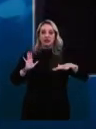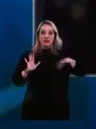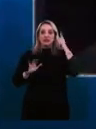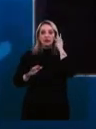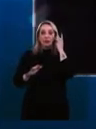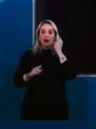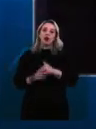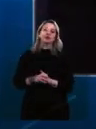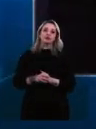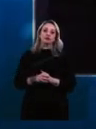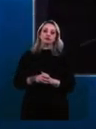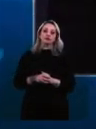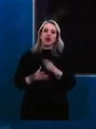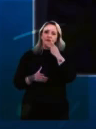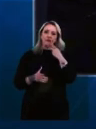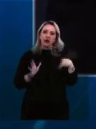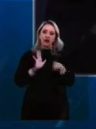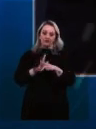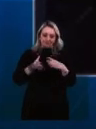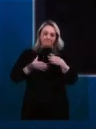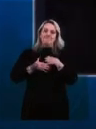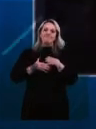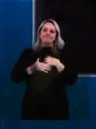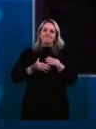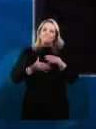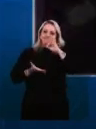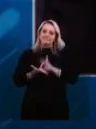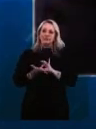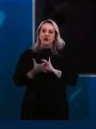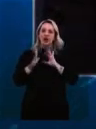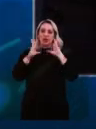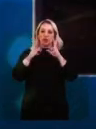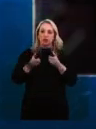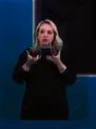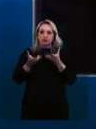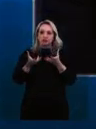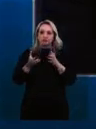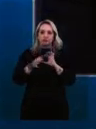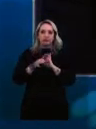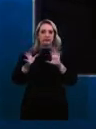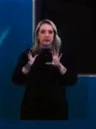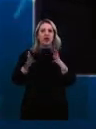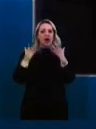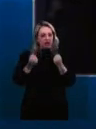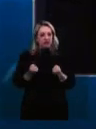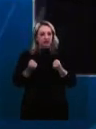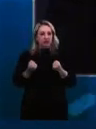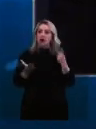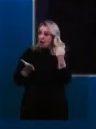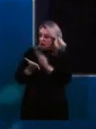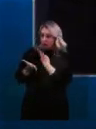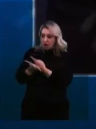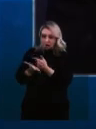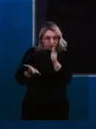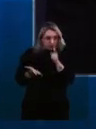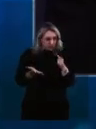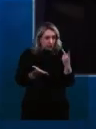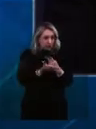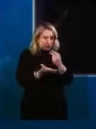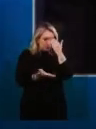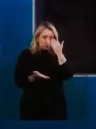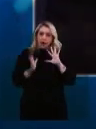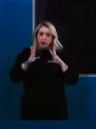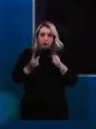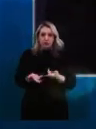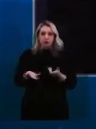cidade. Eu posso falar para vocês do fundo do meu coração. Todo mundo que é livre erra, reconhece, e quem não errou, atira a primeira pedra.